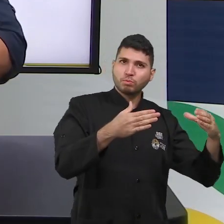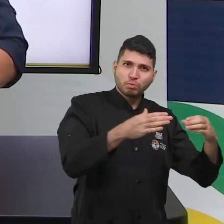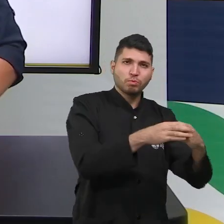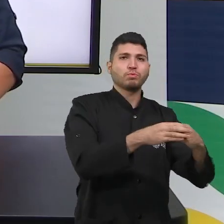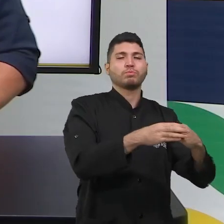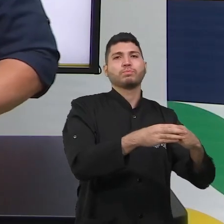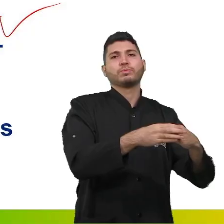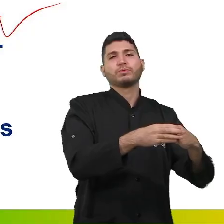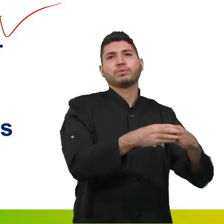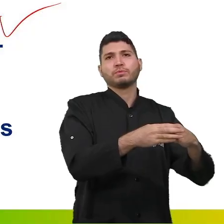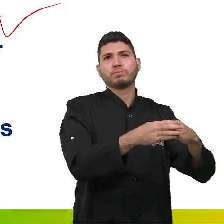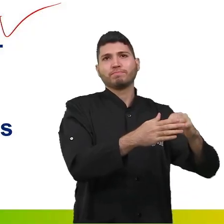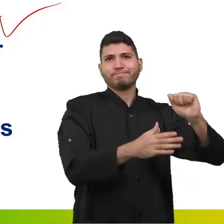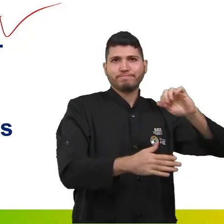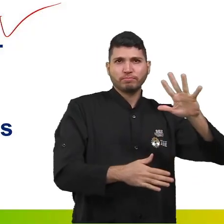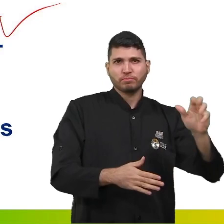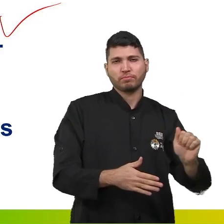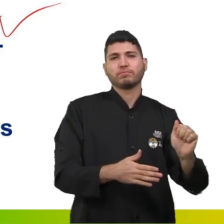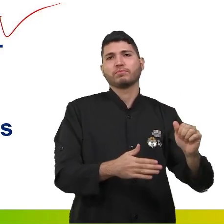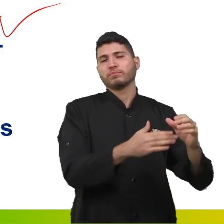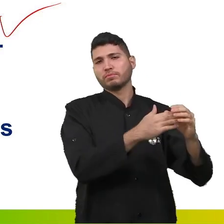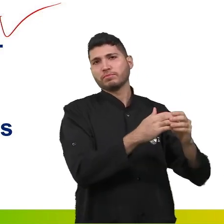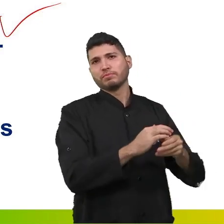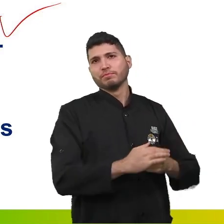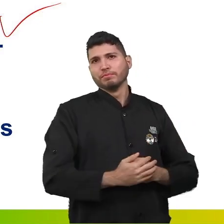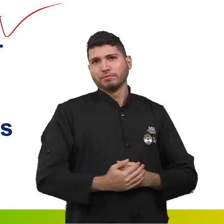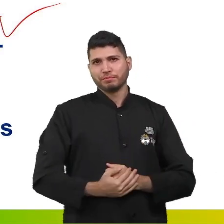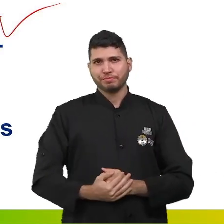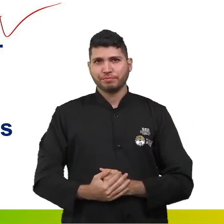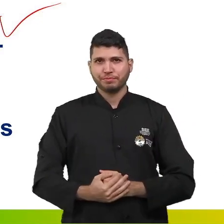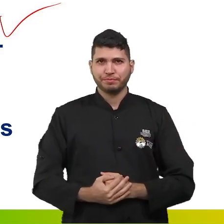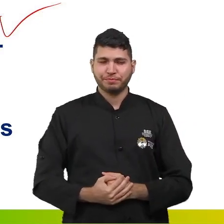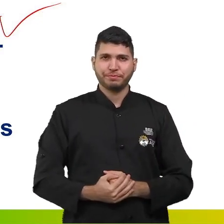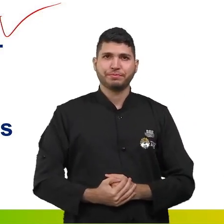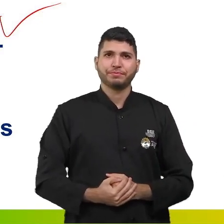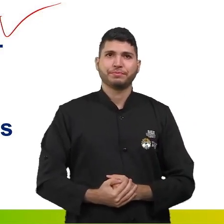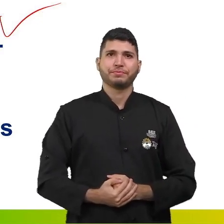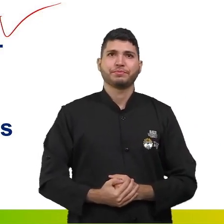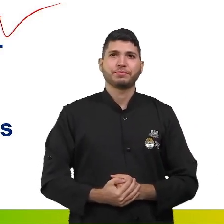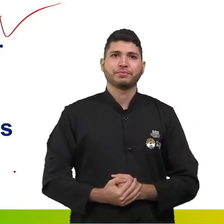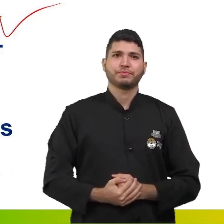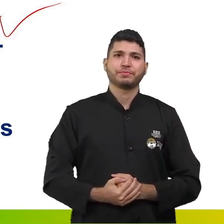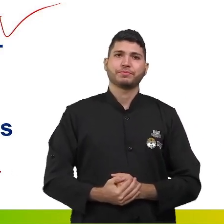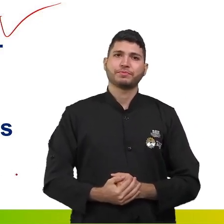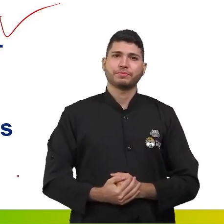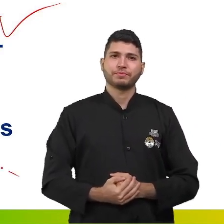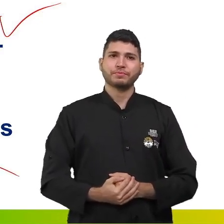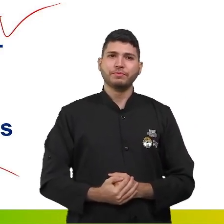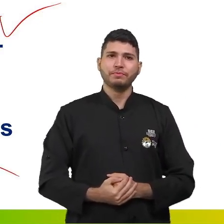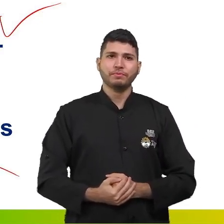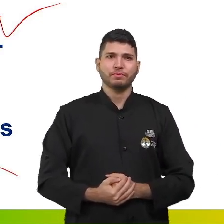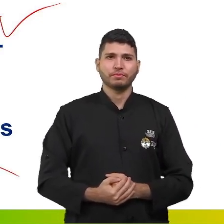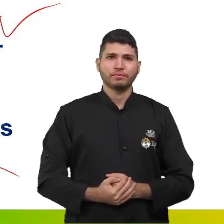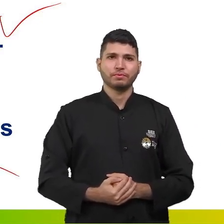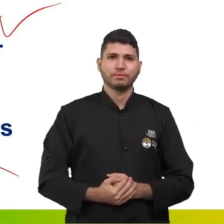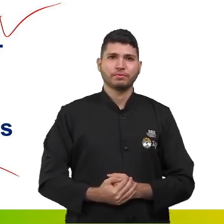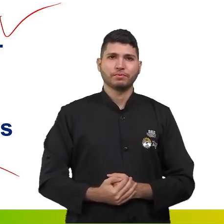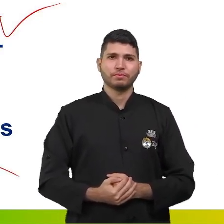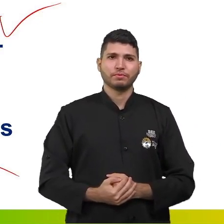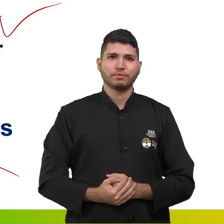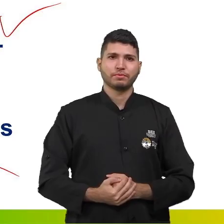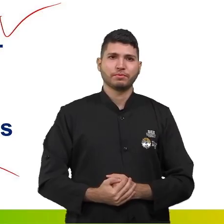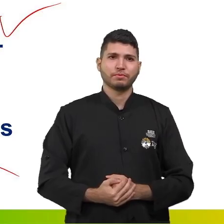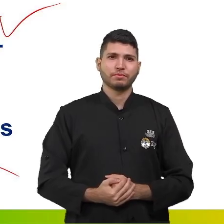dessa forma também. Com isso, só para o Brasil, olha isso, gente, só para